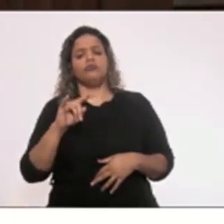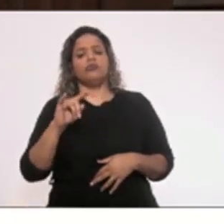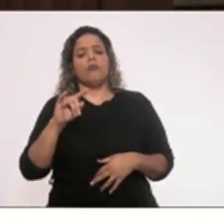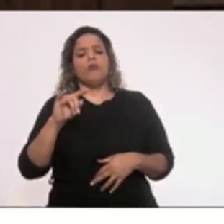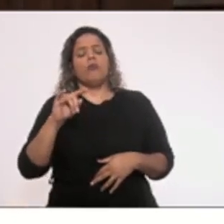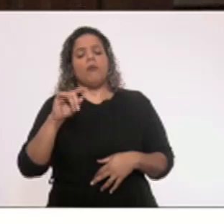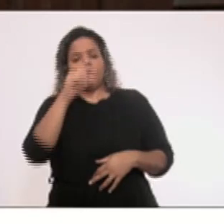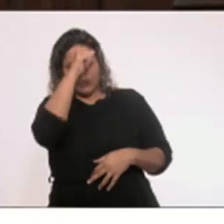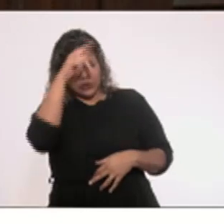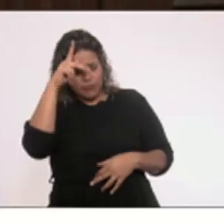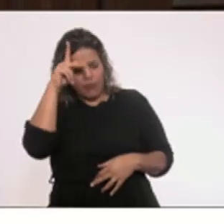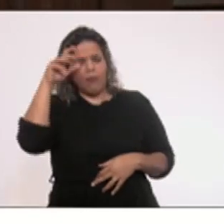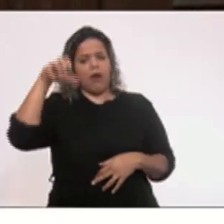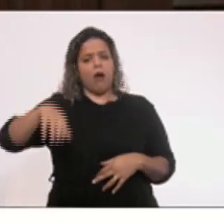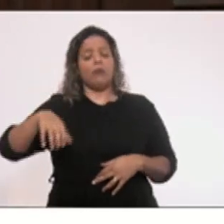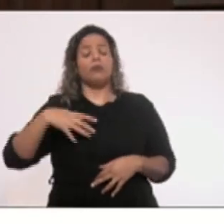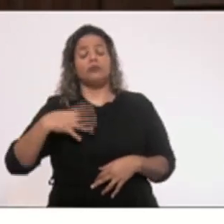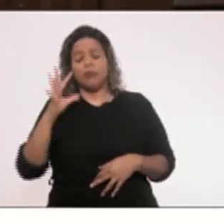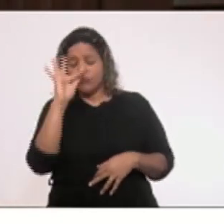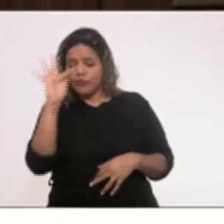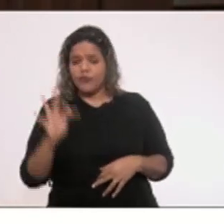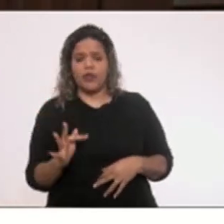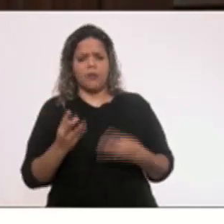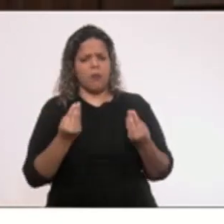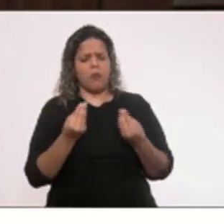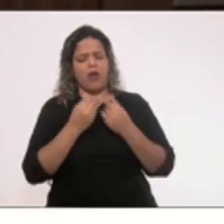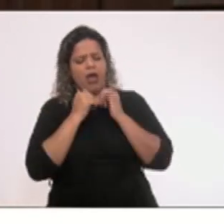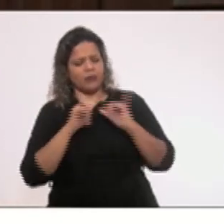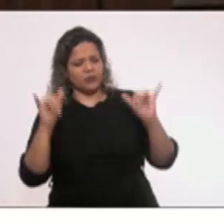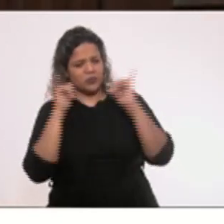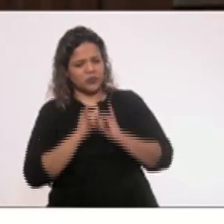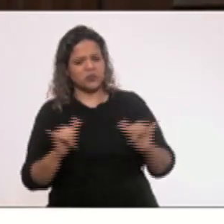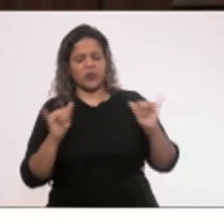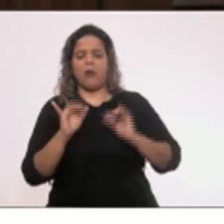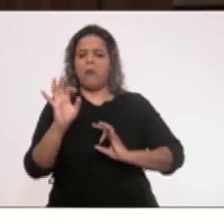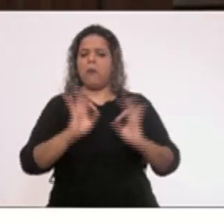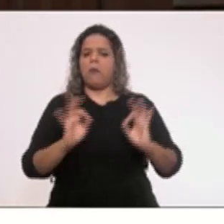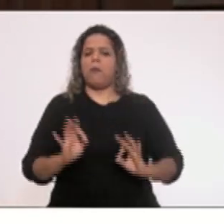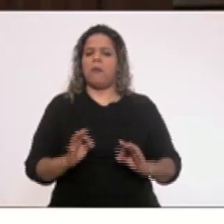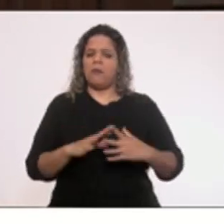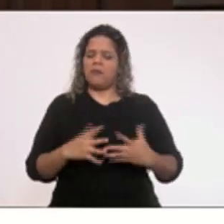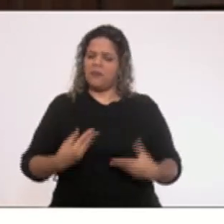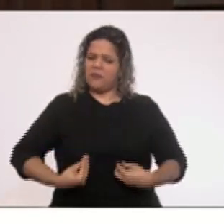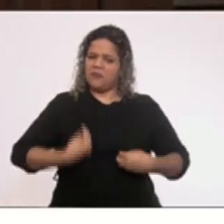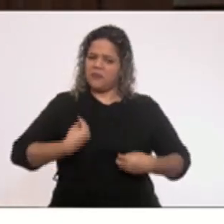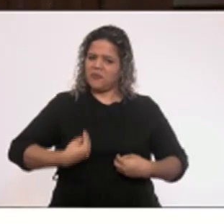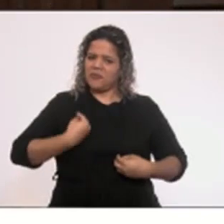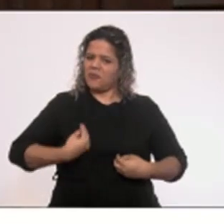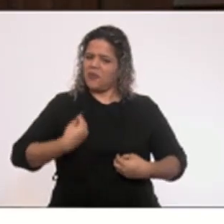Municipal. Mas eu fico muito feliz em poder anunciar este projeto e poder estar aqui